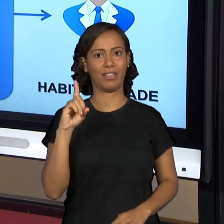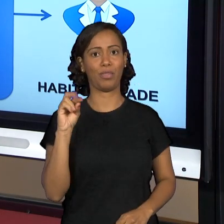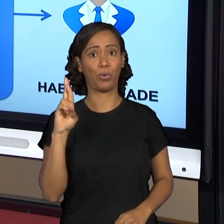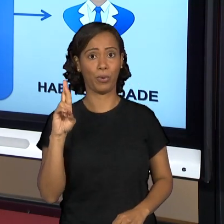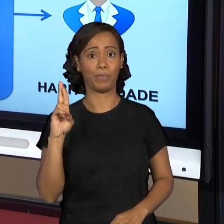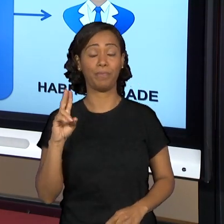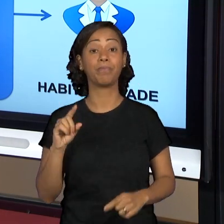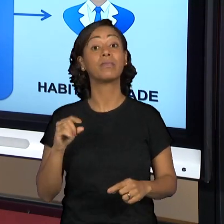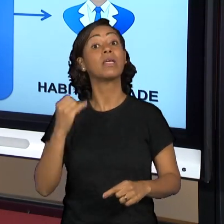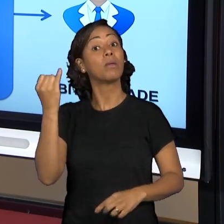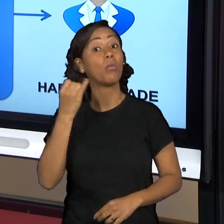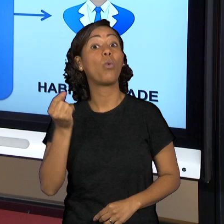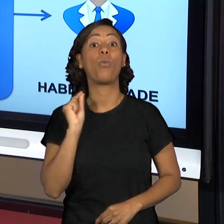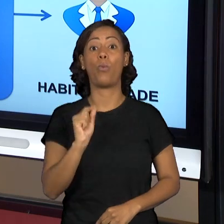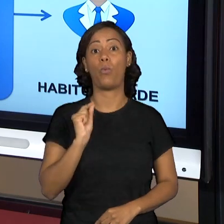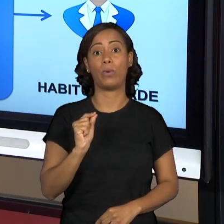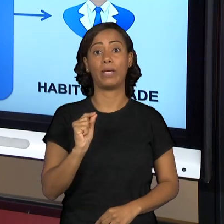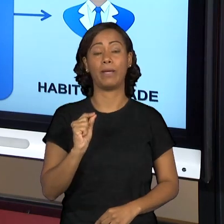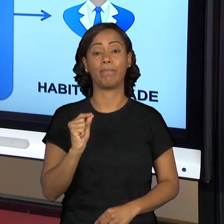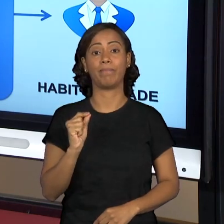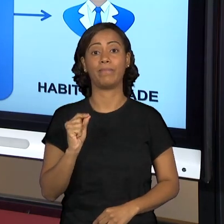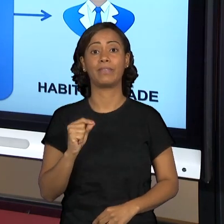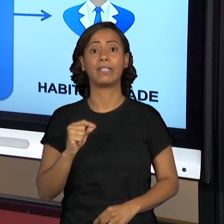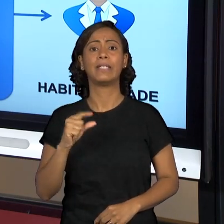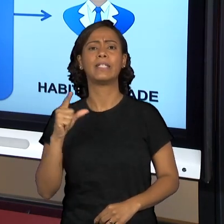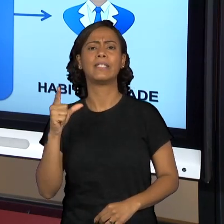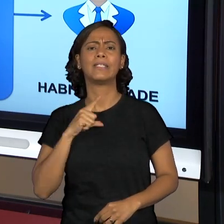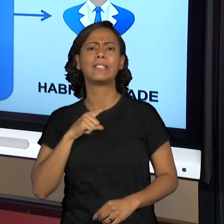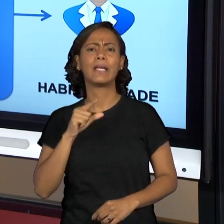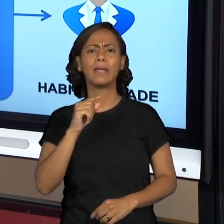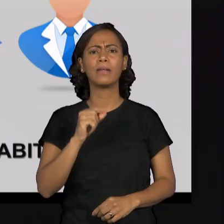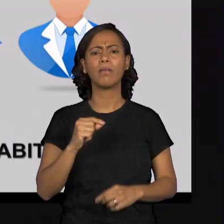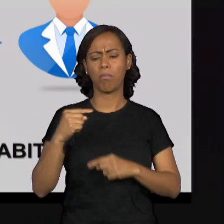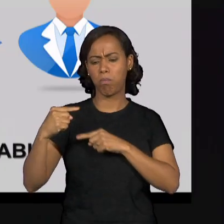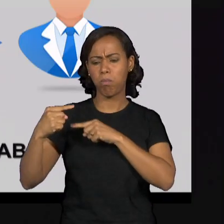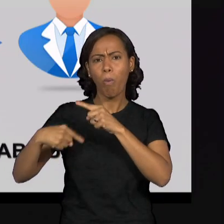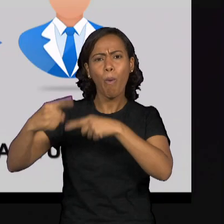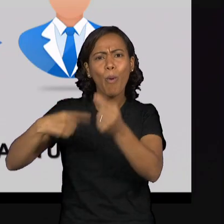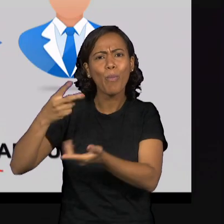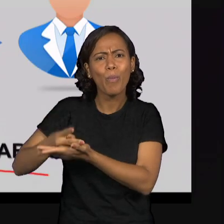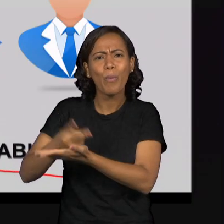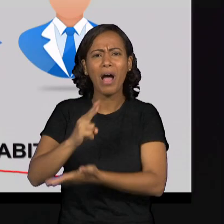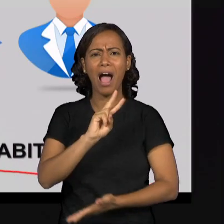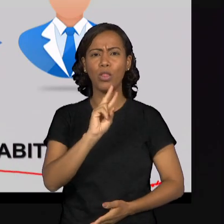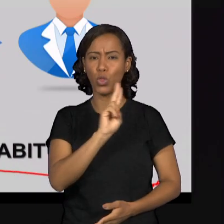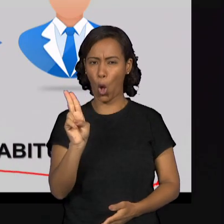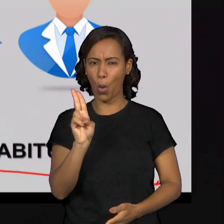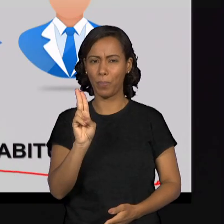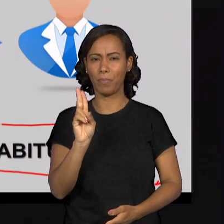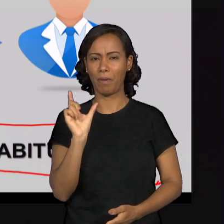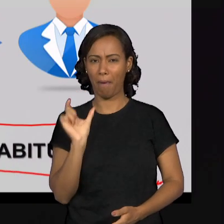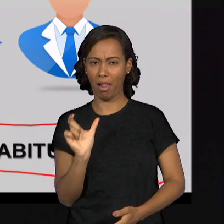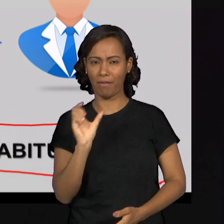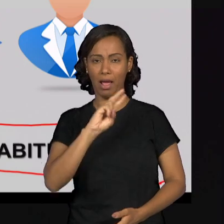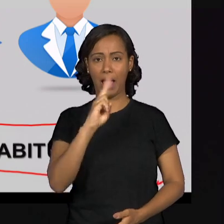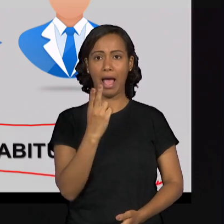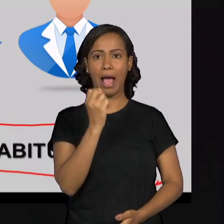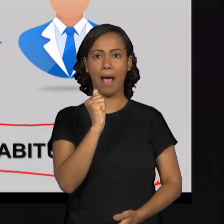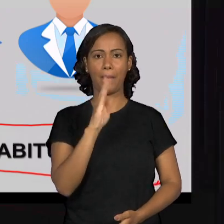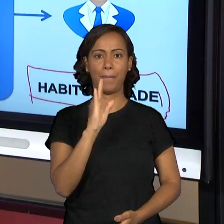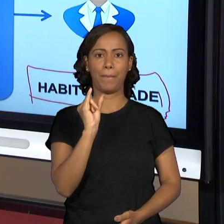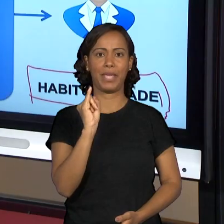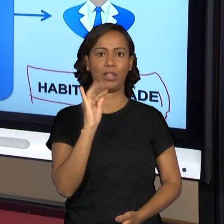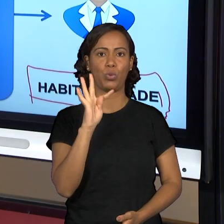relação de fornecimento é que haja um fator que nós chamamos de habitualidade. Por que nós precisamos tratar desse fator de